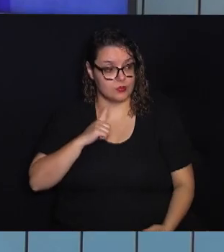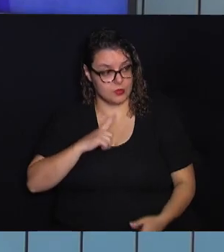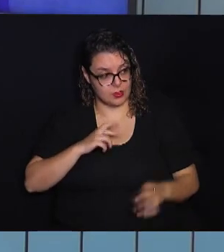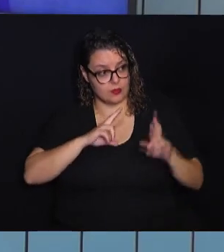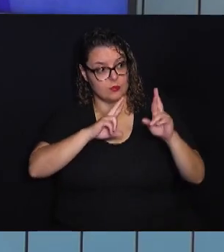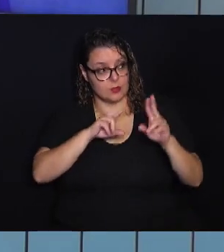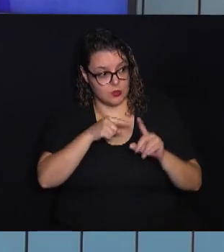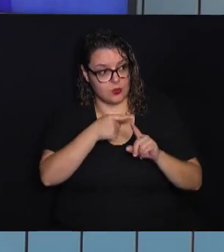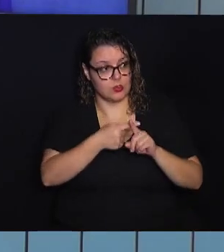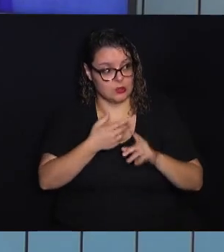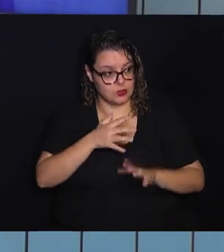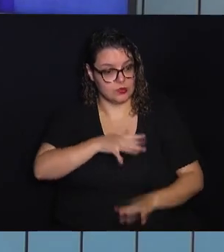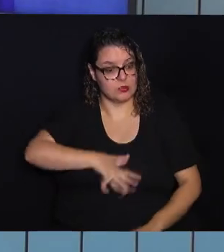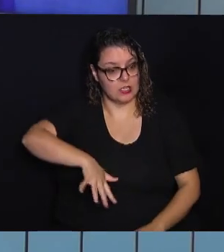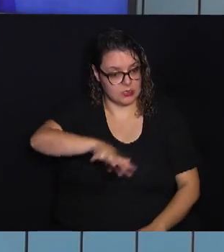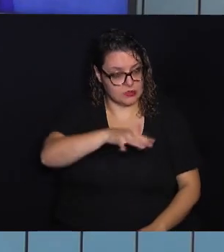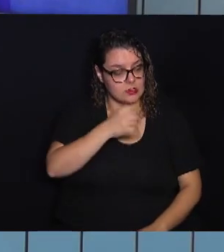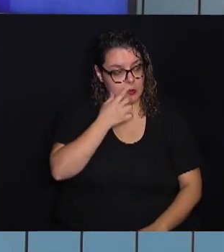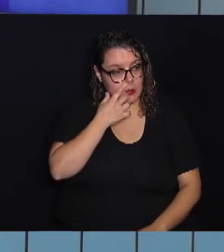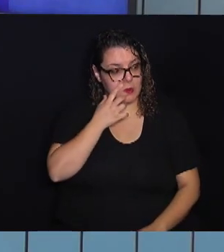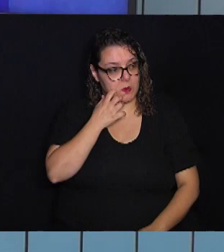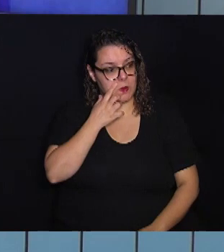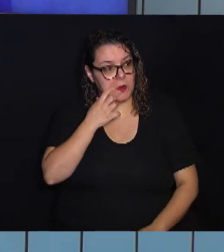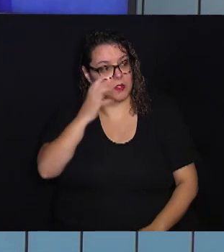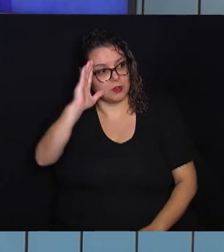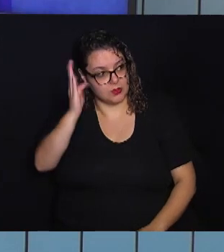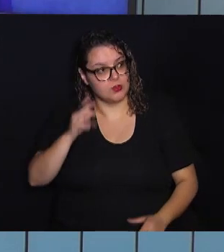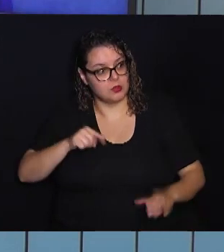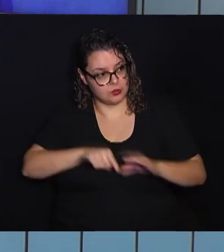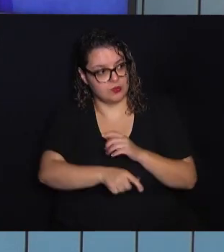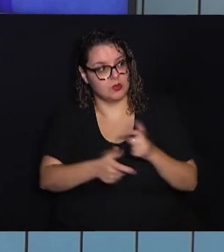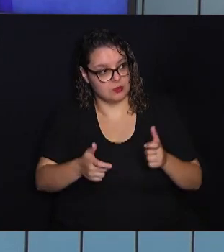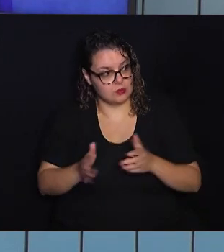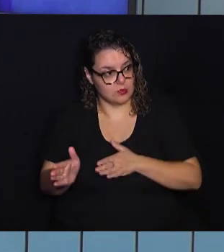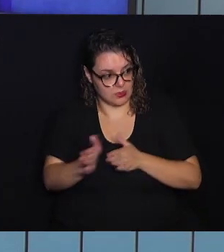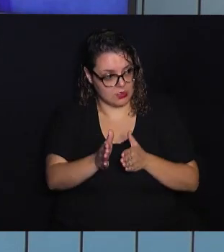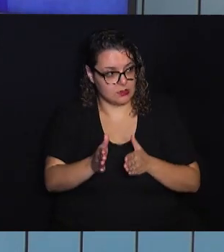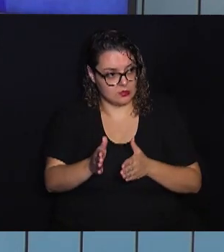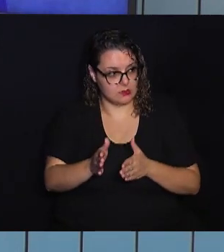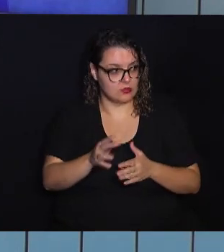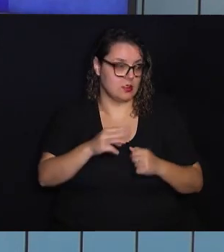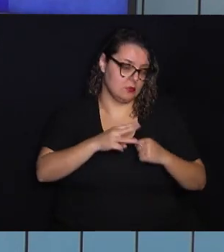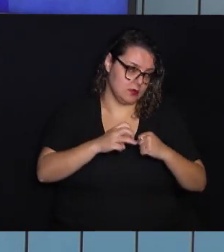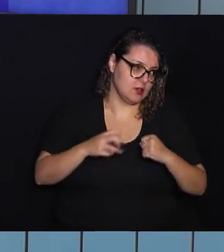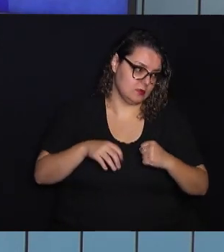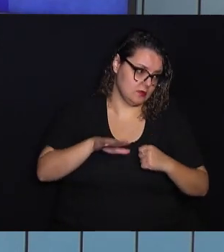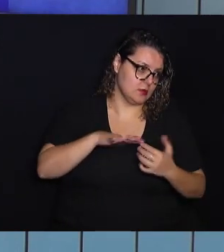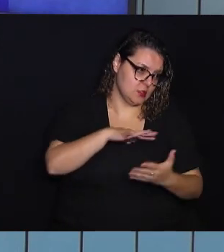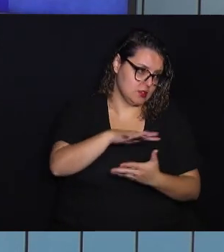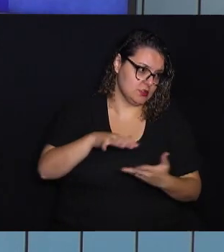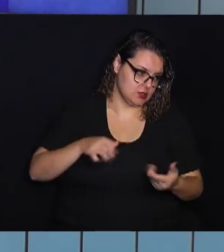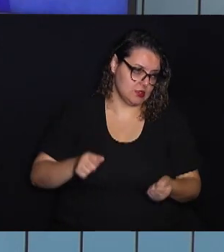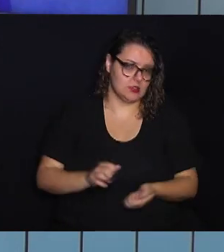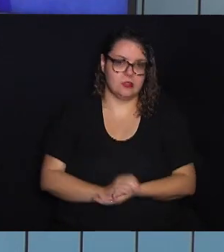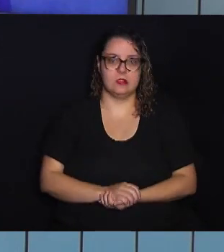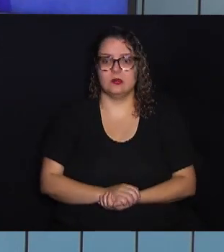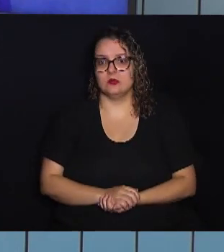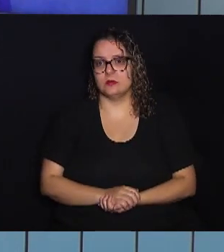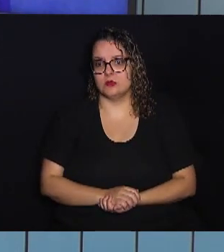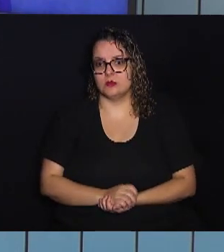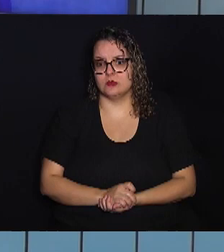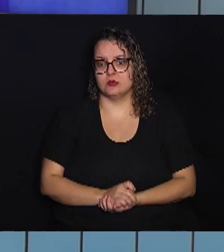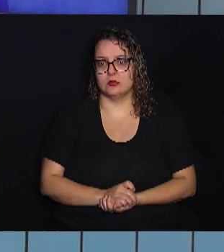Então, assim, existe uma perspectiva bem positiva nesse sentido e o Brasil está avançando nessa direção da mineração